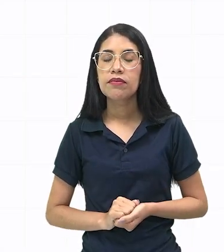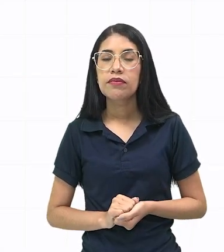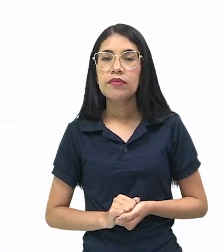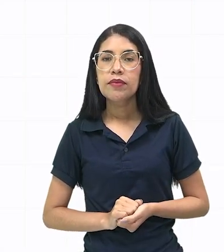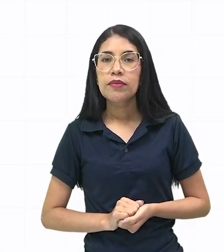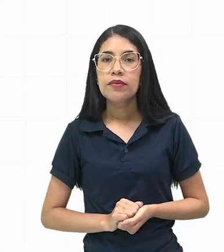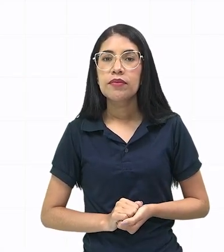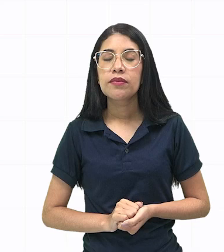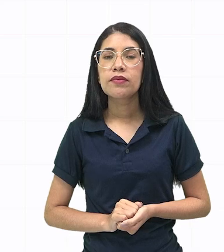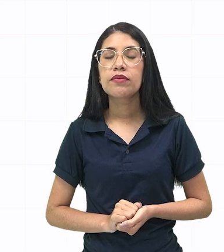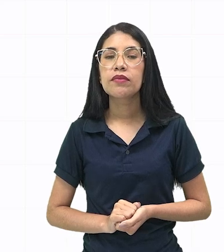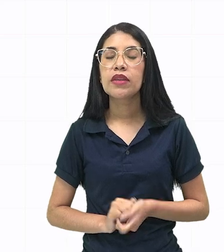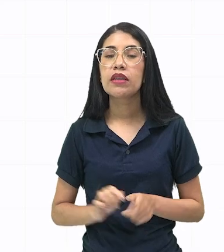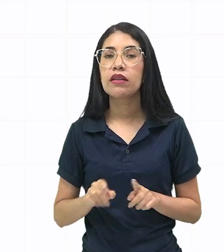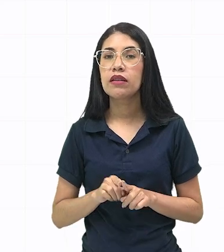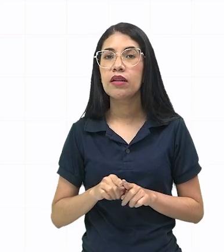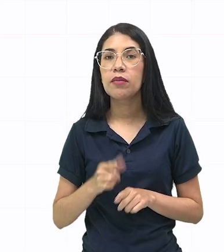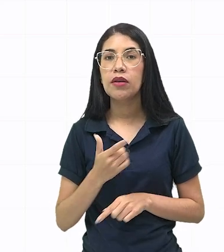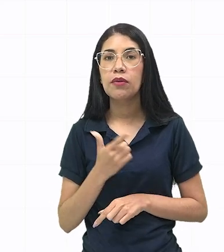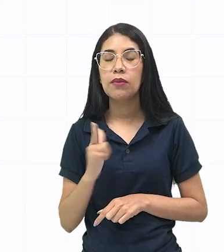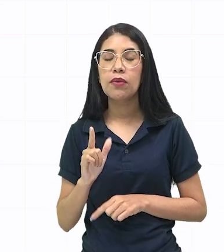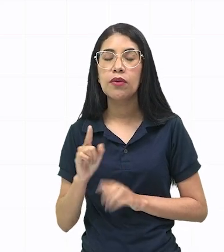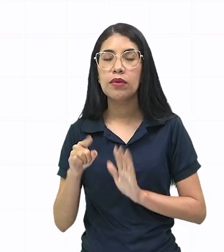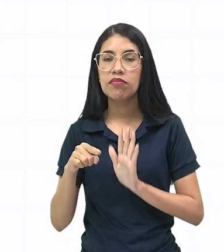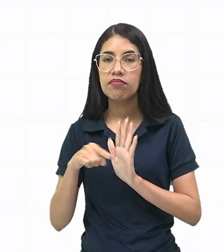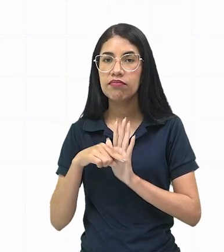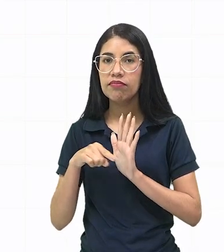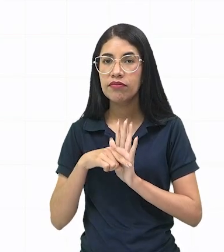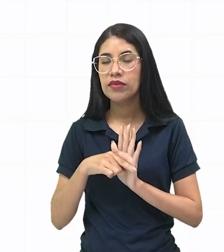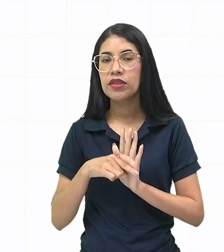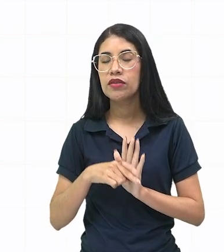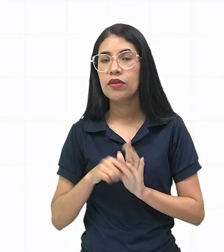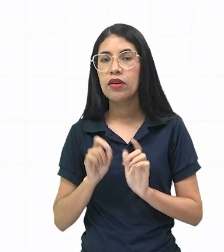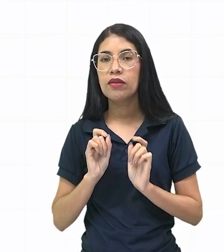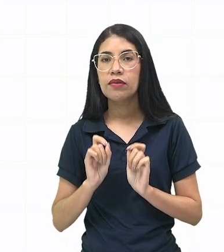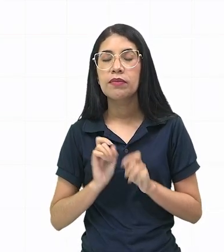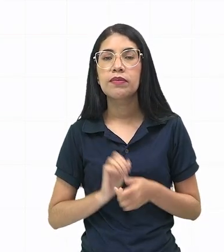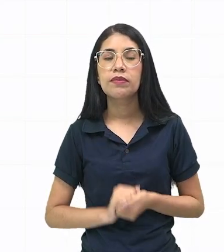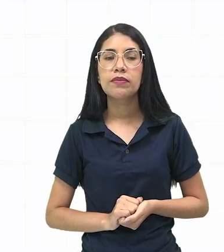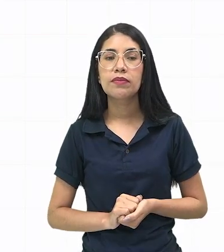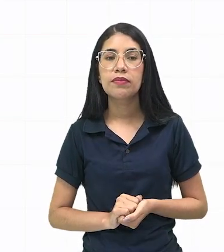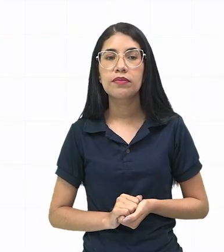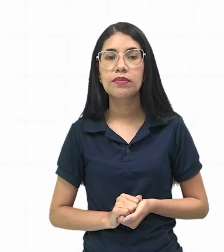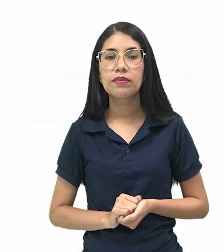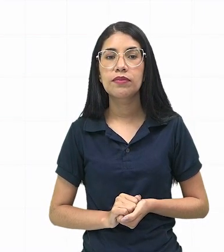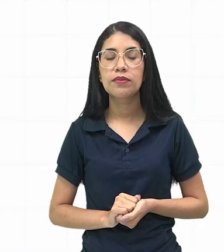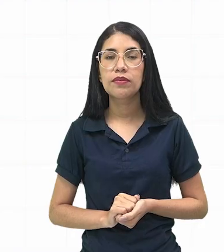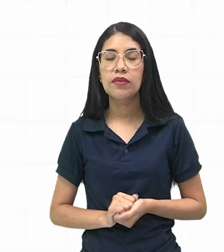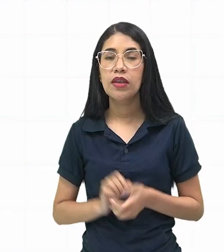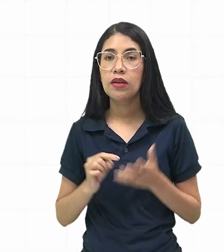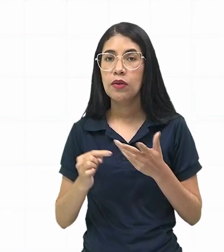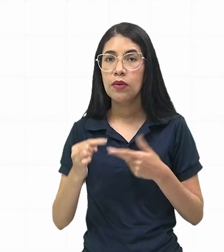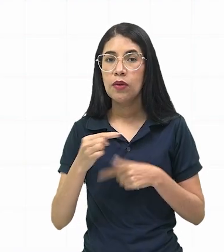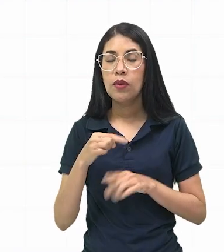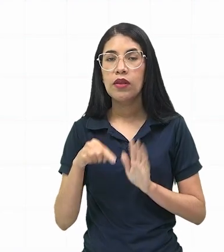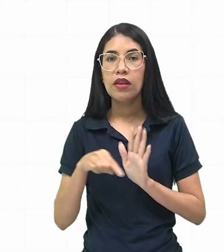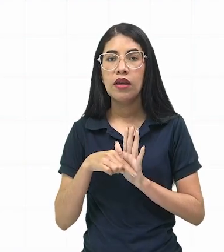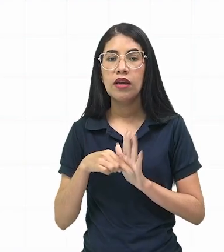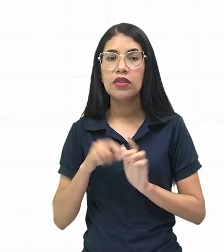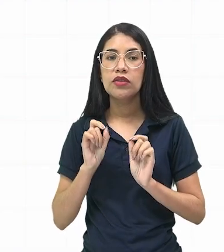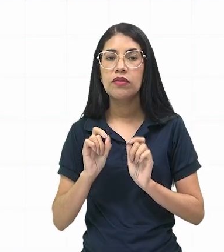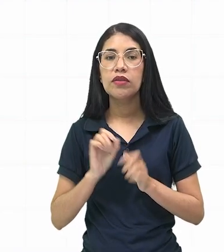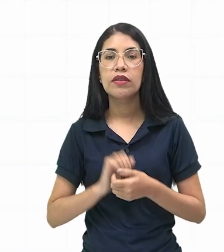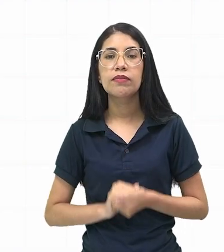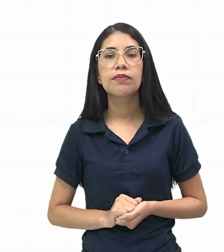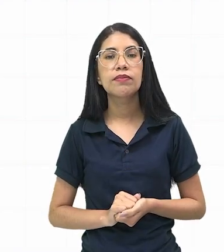pode diminuir. E a gente tem também os pontos negativos dos blocos econômicos, né? E entre esses pontos negativos, nós podemos